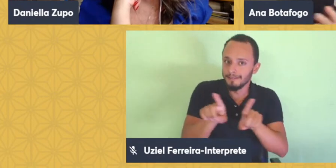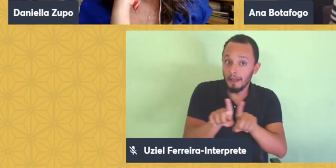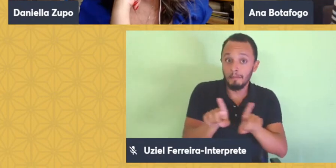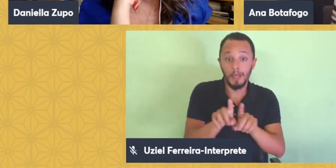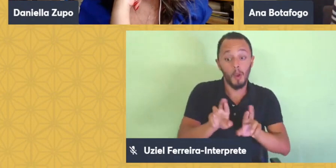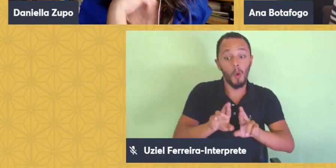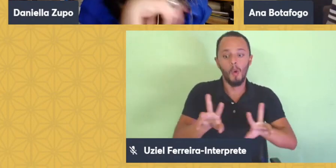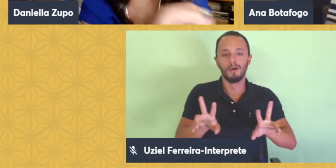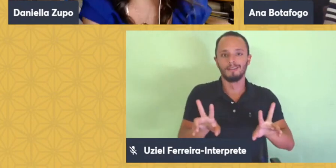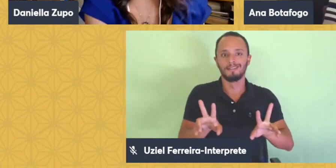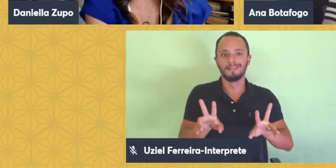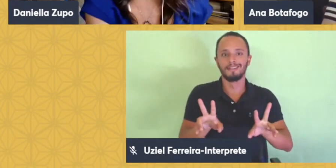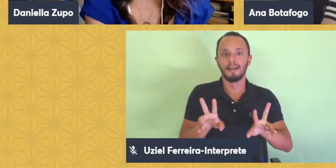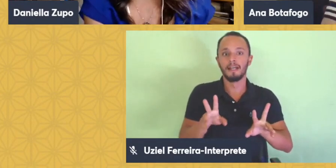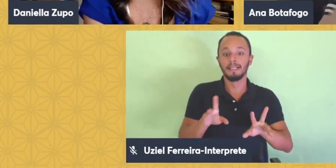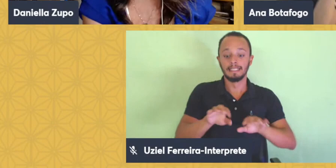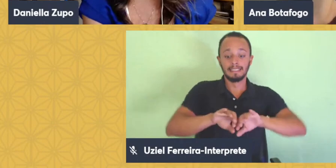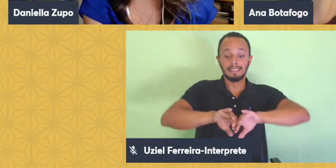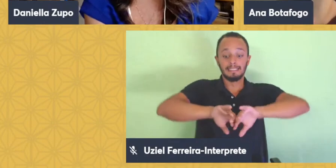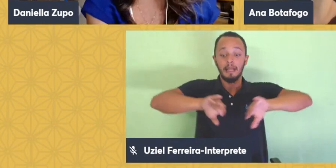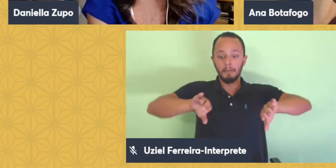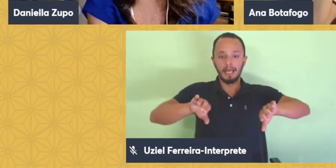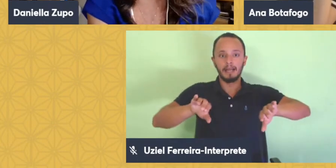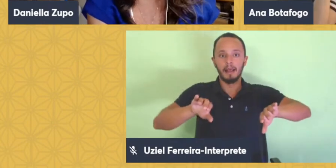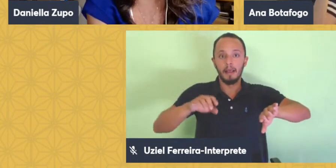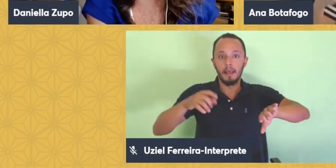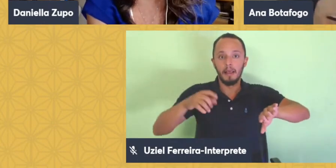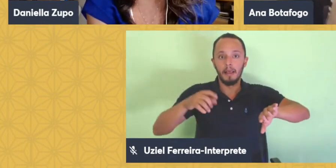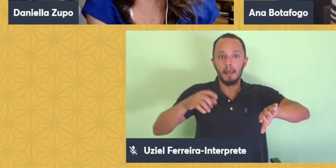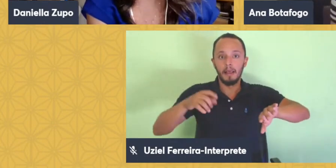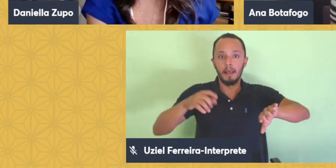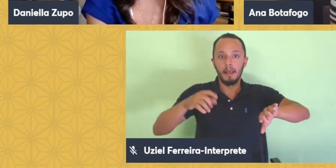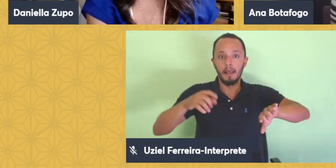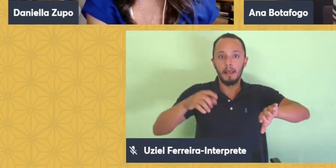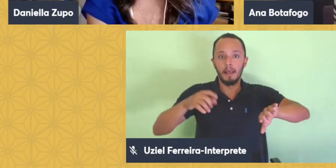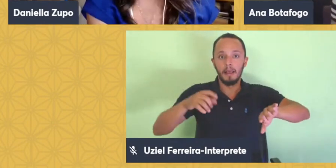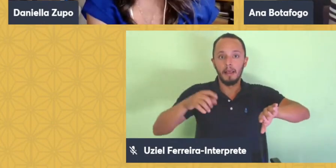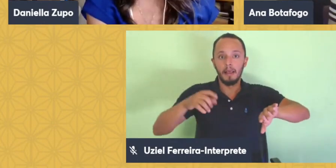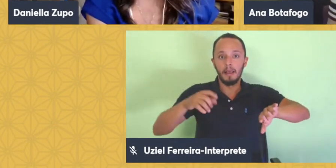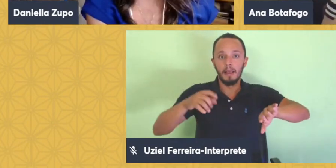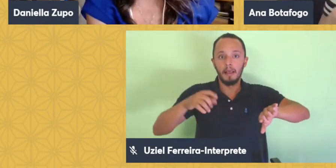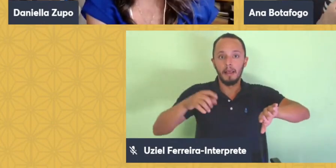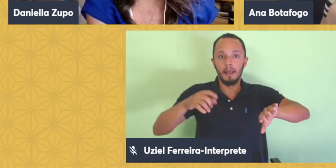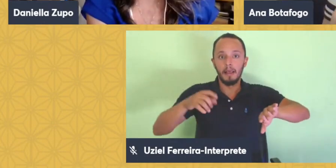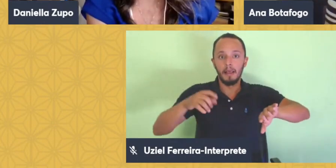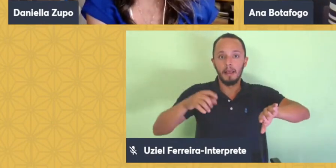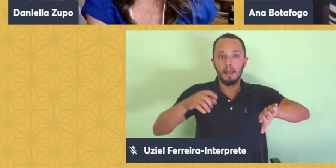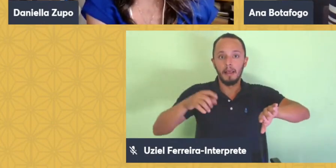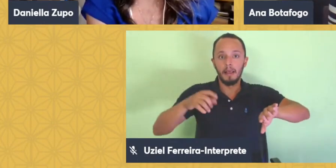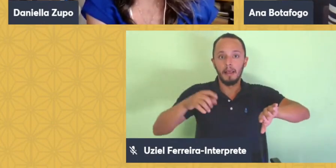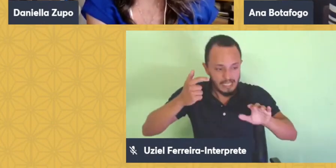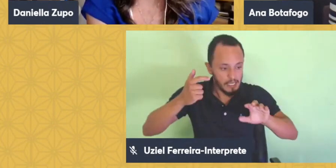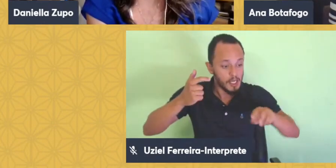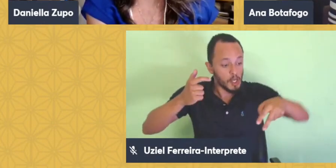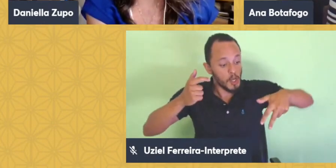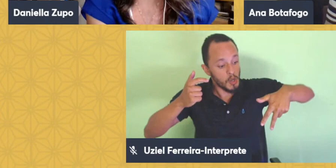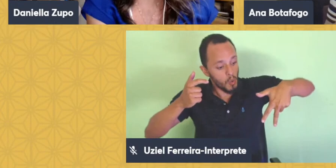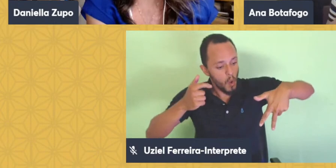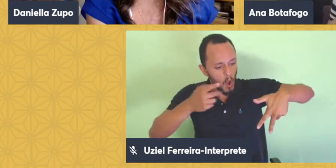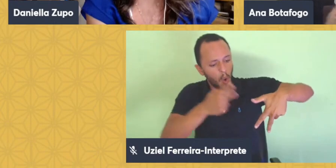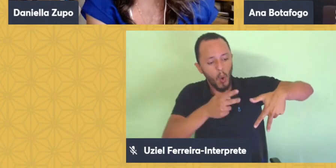coisa não podemos separar corpo de mente a mente eo corpo estão sempre muito